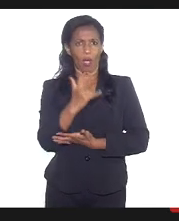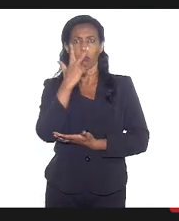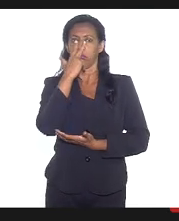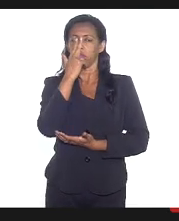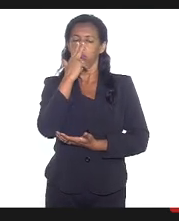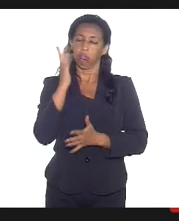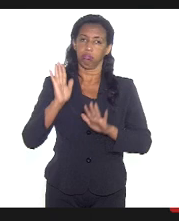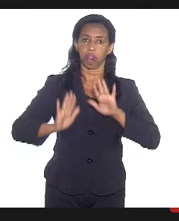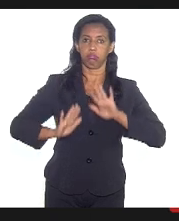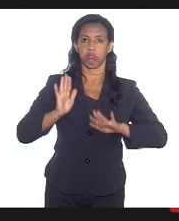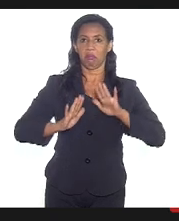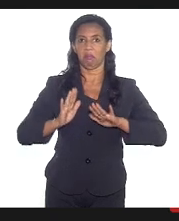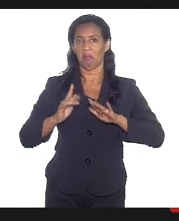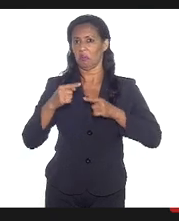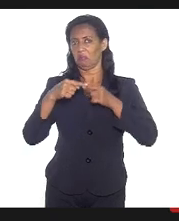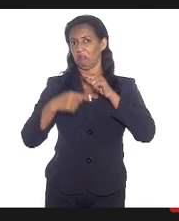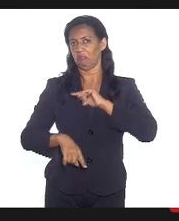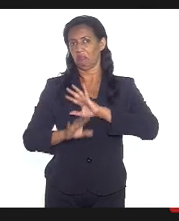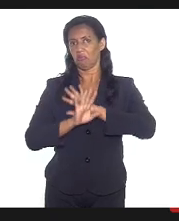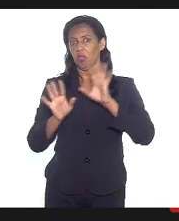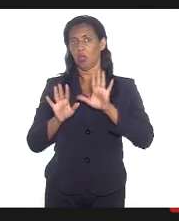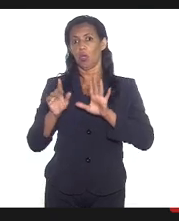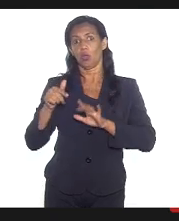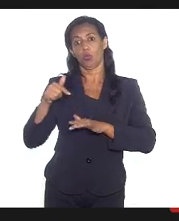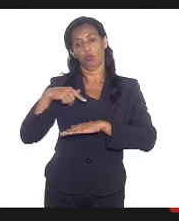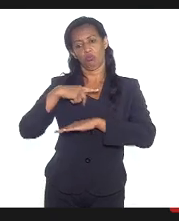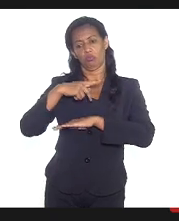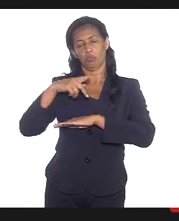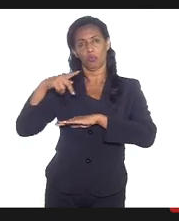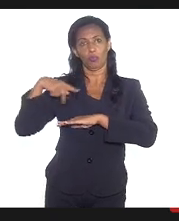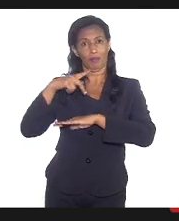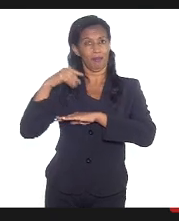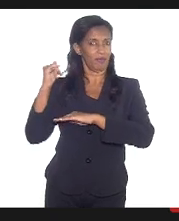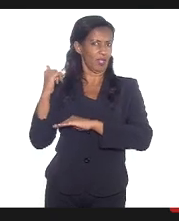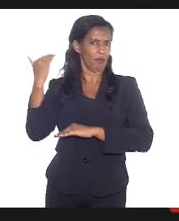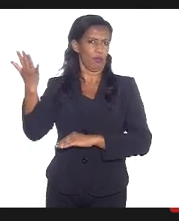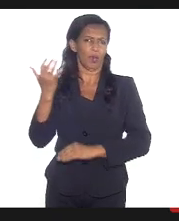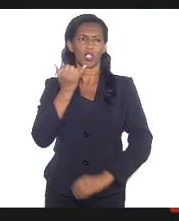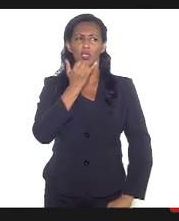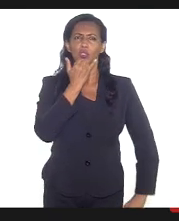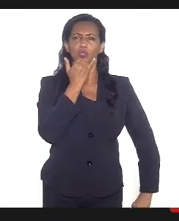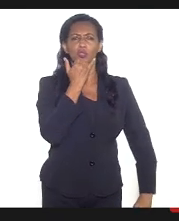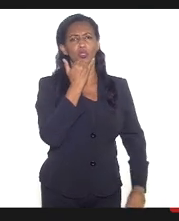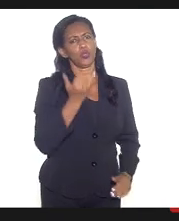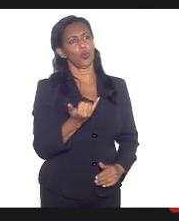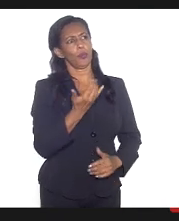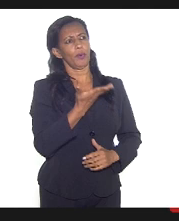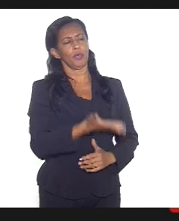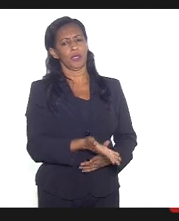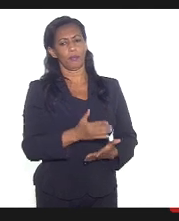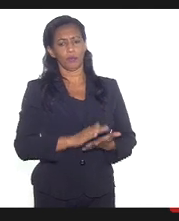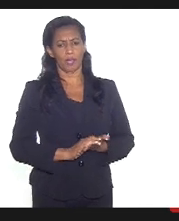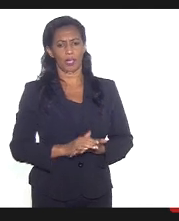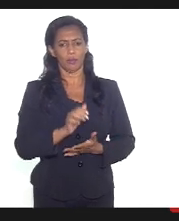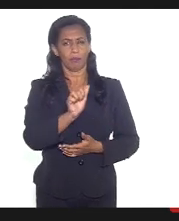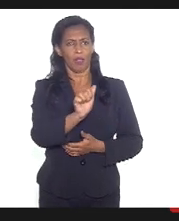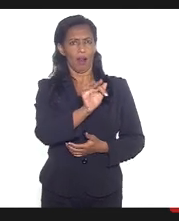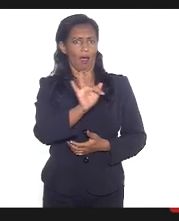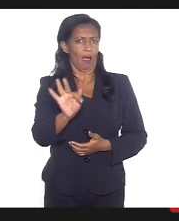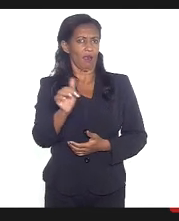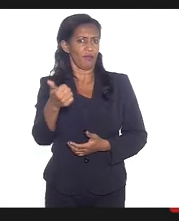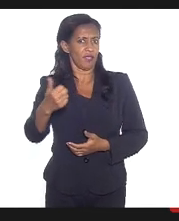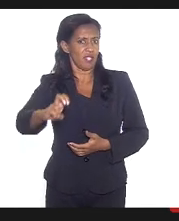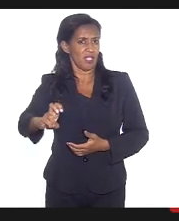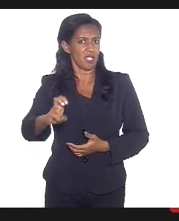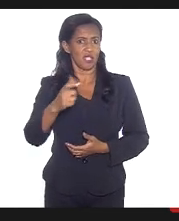está desconexo do que é praticado no mercado internacional. Desculpa, deputados, eu pela AF15 aqui não trazer a solução,